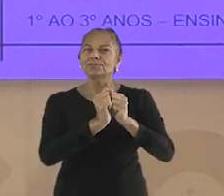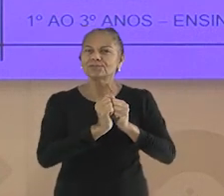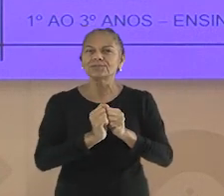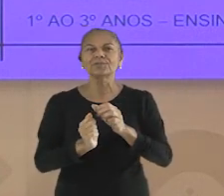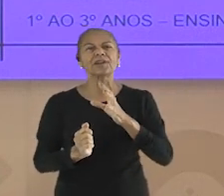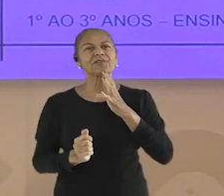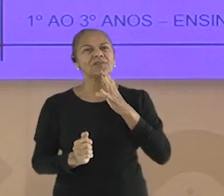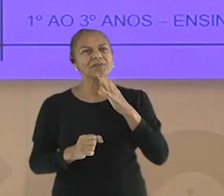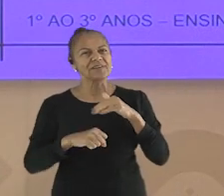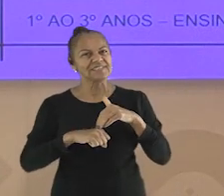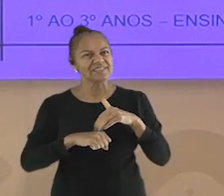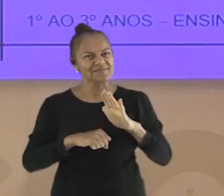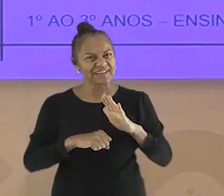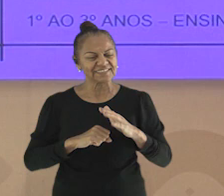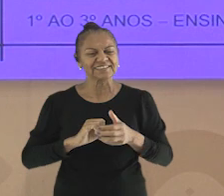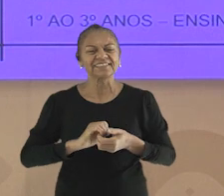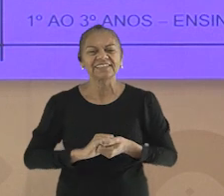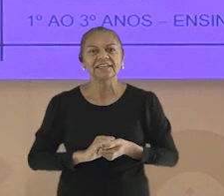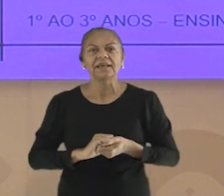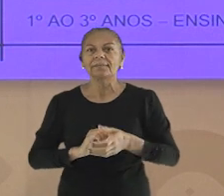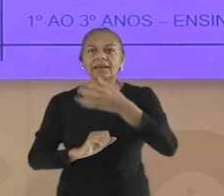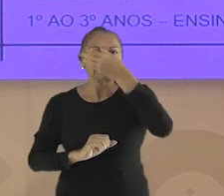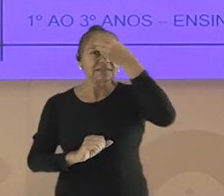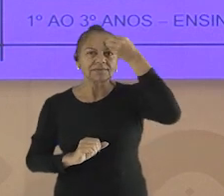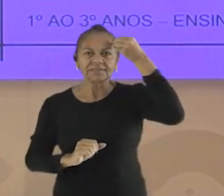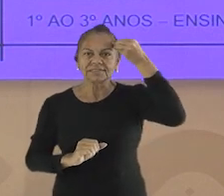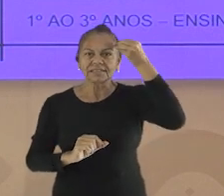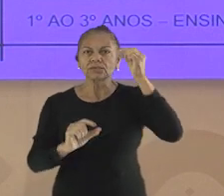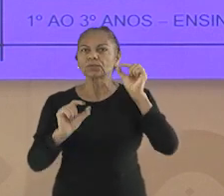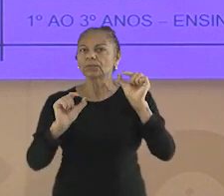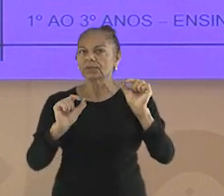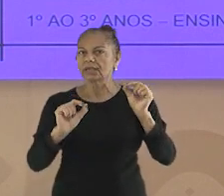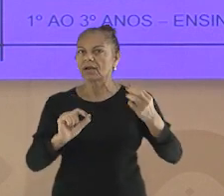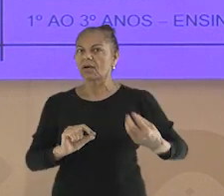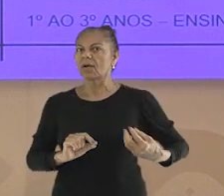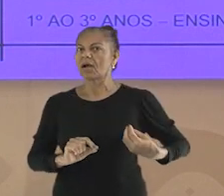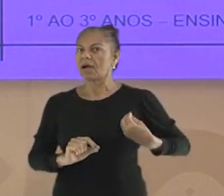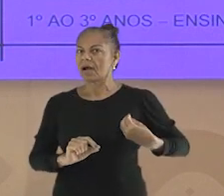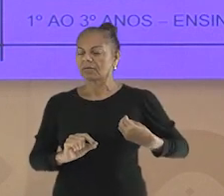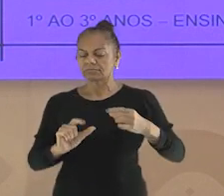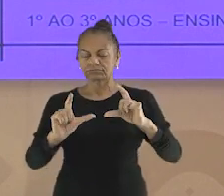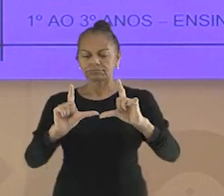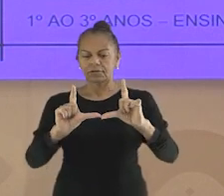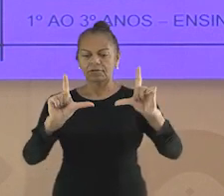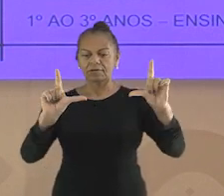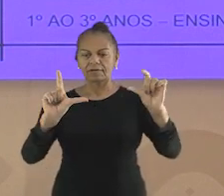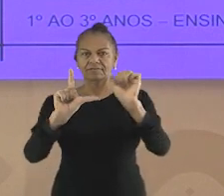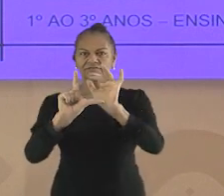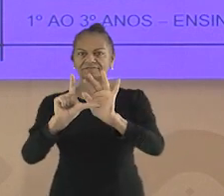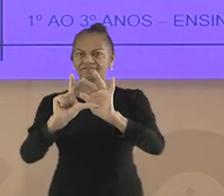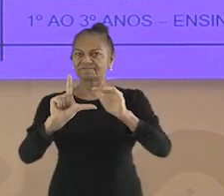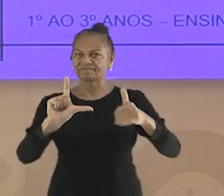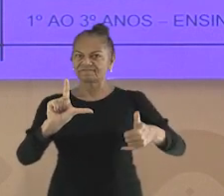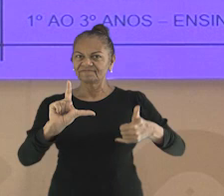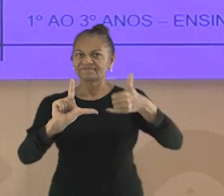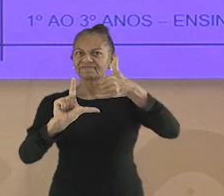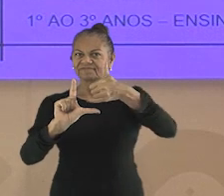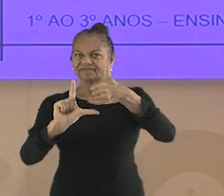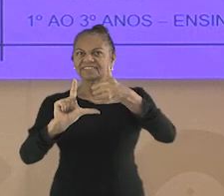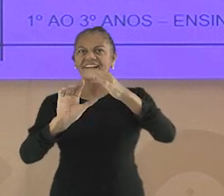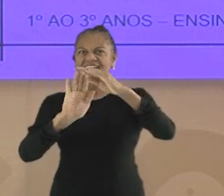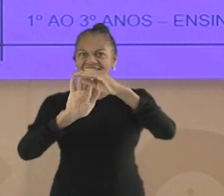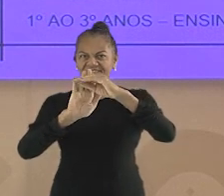as tabelas. E pessoal, não se esqueçam de apontar a câmera do seu celular para o QR Code que aparece na tela,